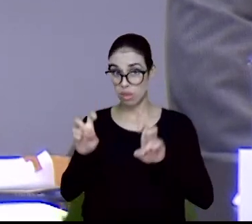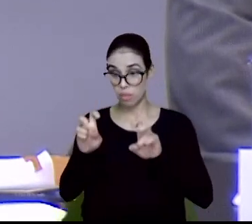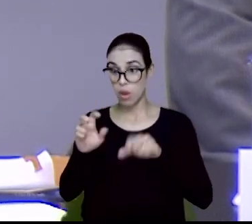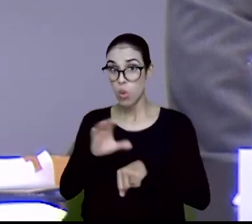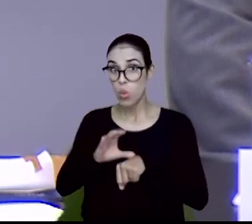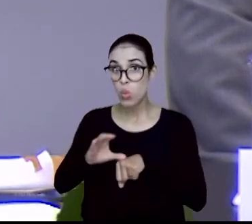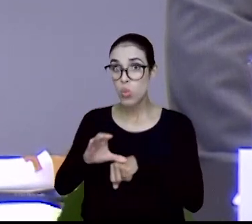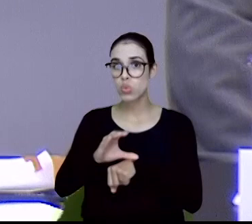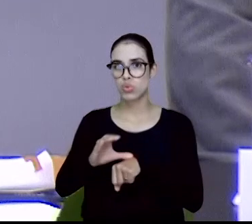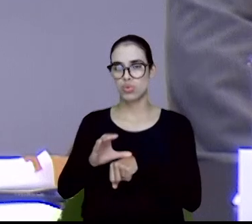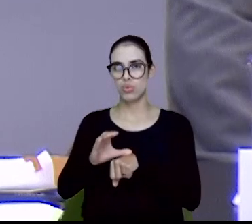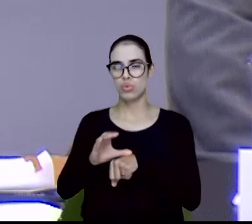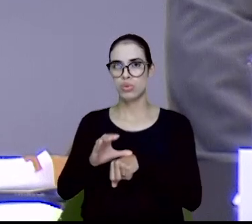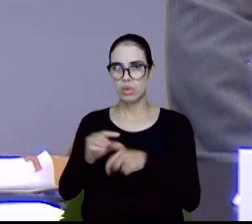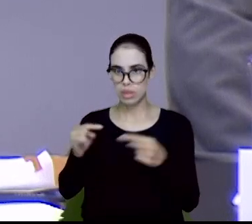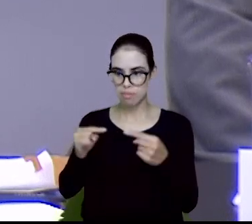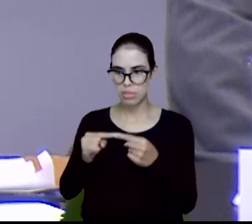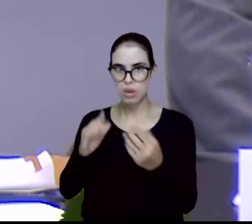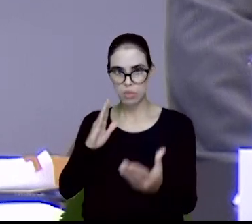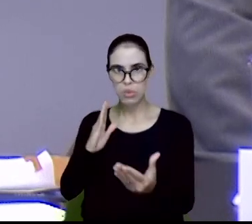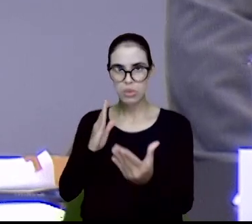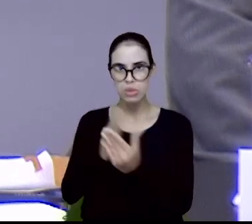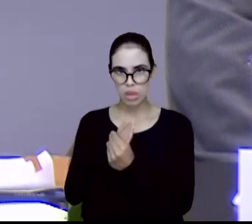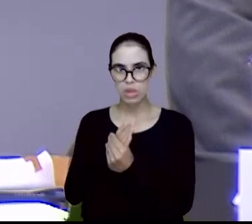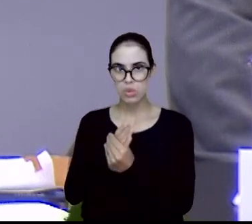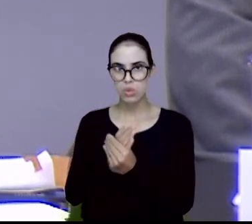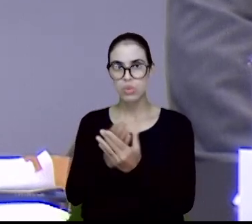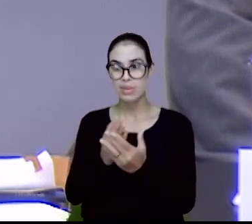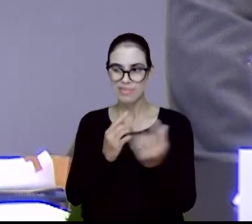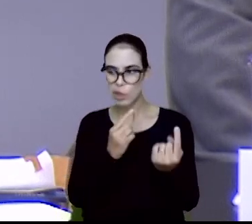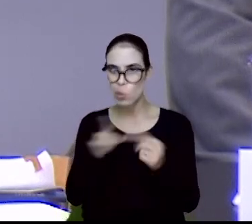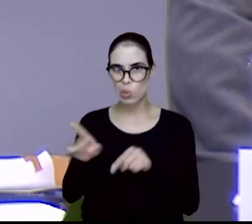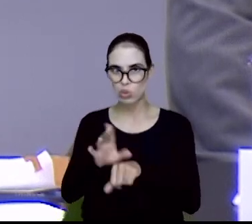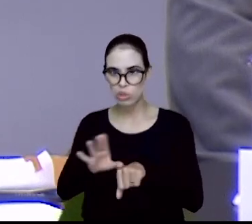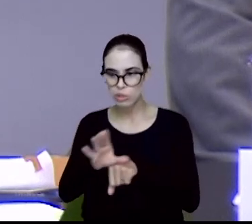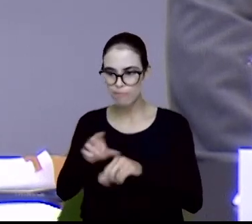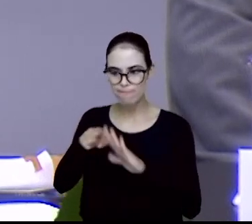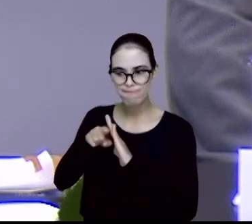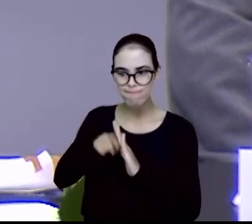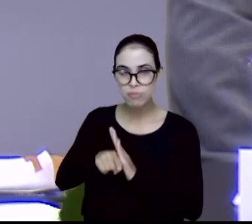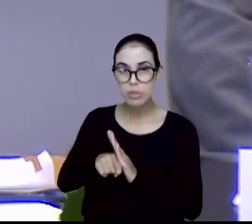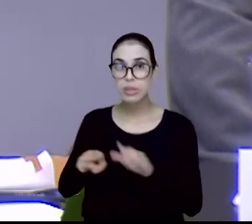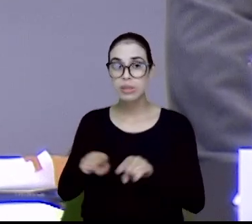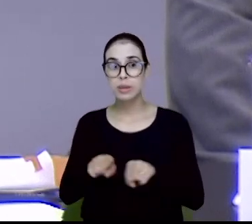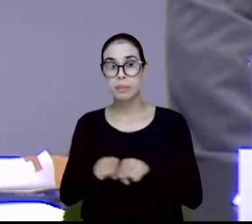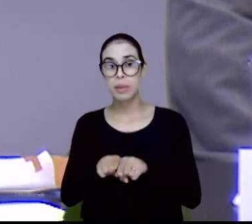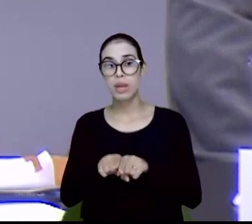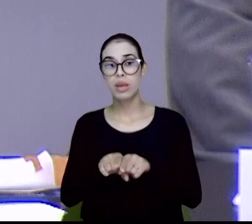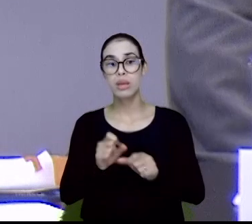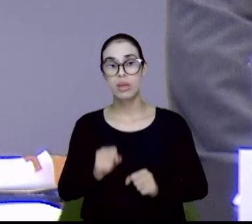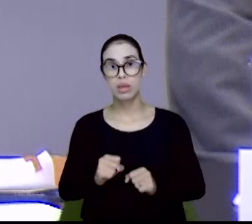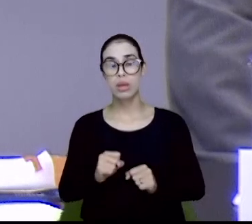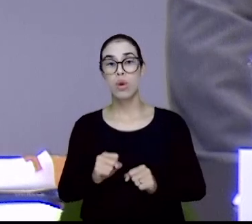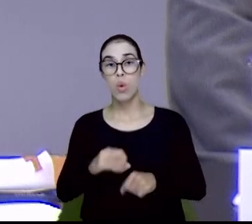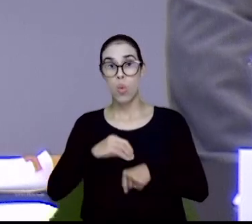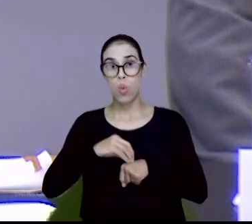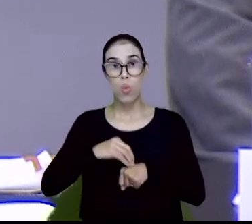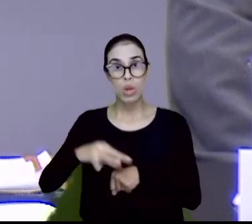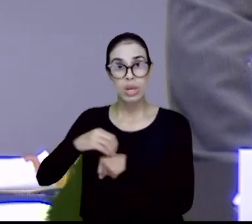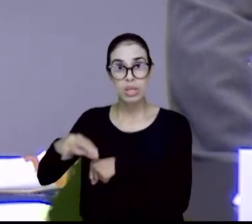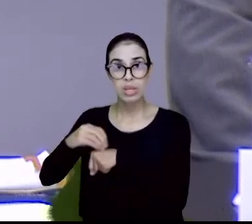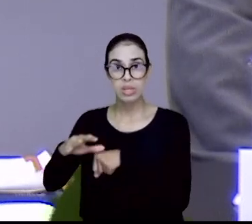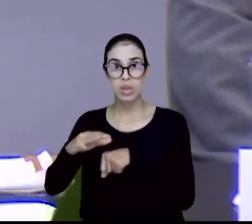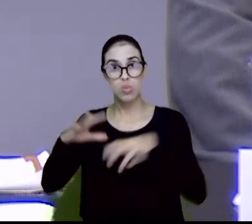Superior Tribunal de Justiça em matéria infraconstitucional, e mesmo a orientação do plenário ou do órgão especial de